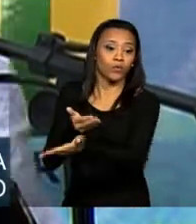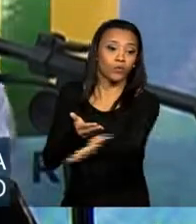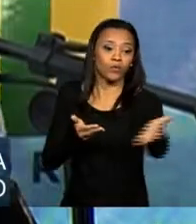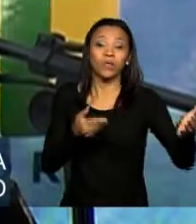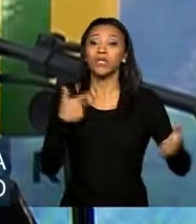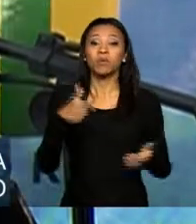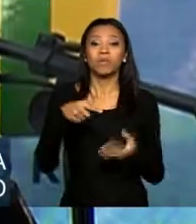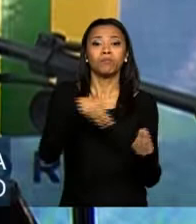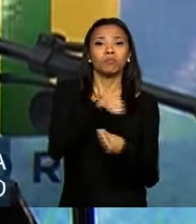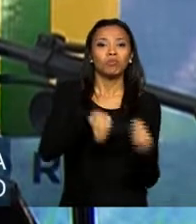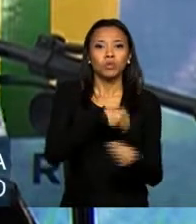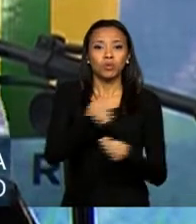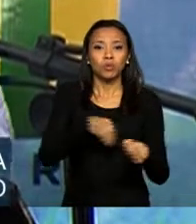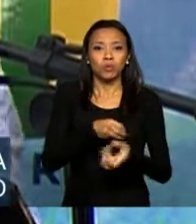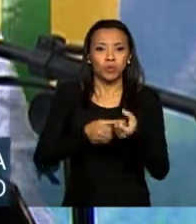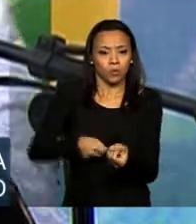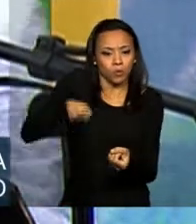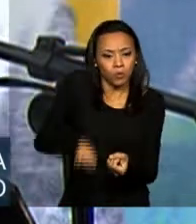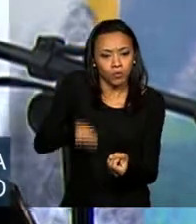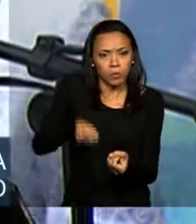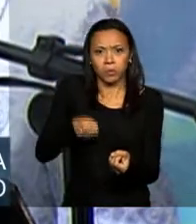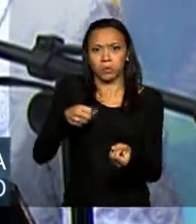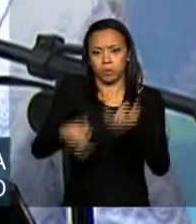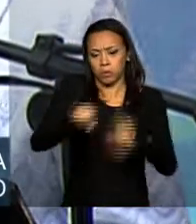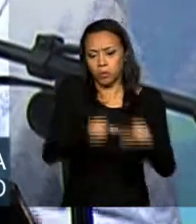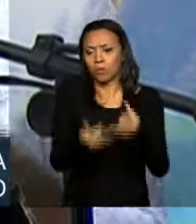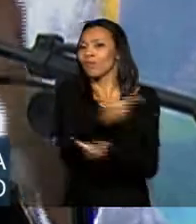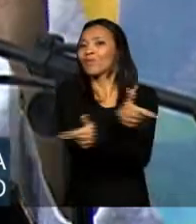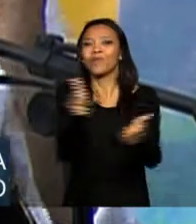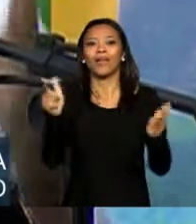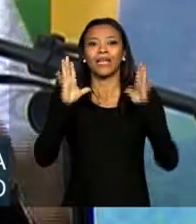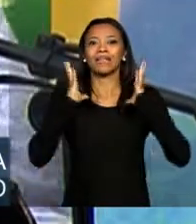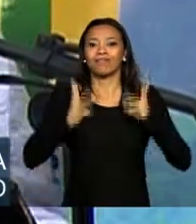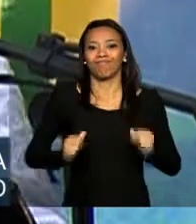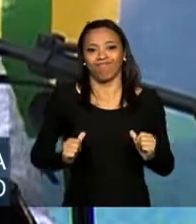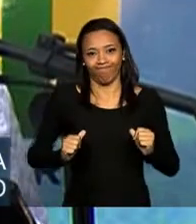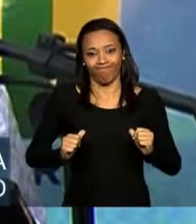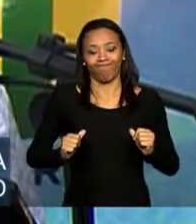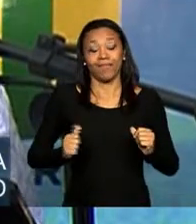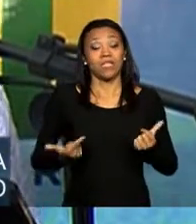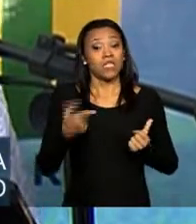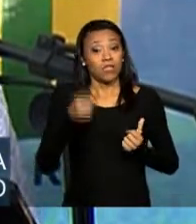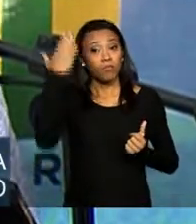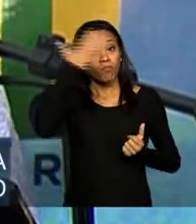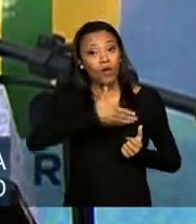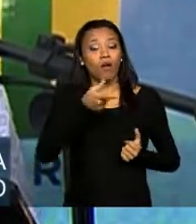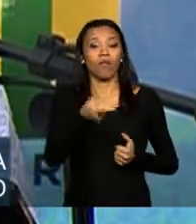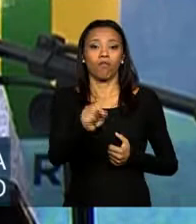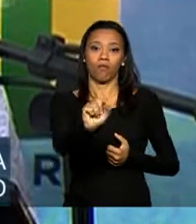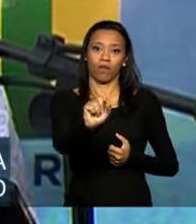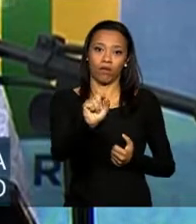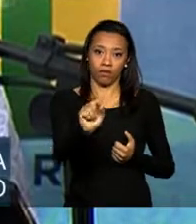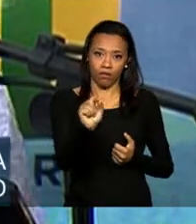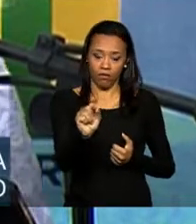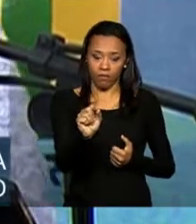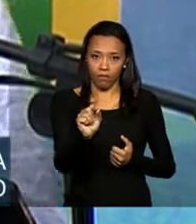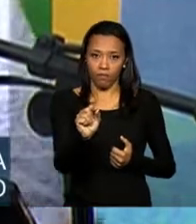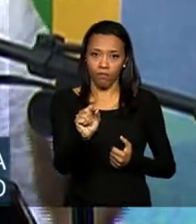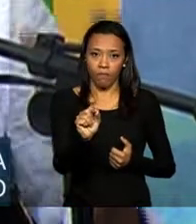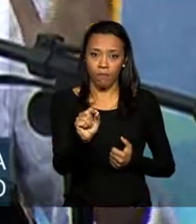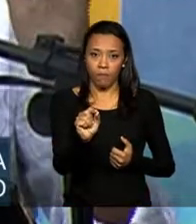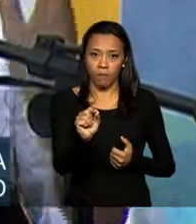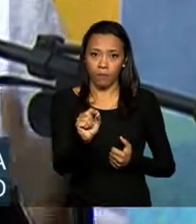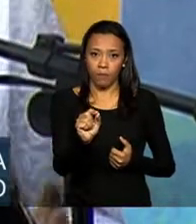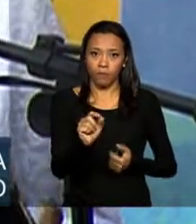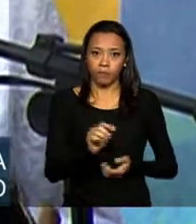o e mostro ao falar disso uma estrutura que está baseada